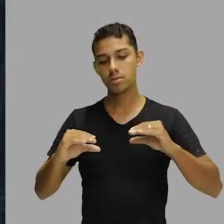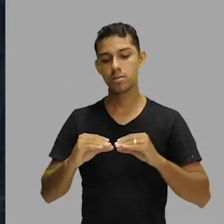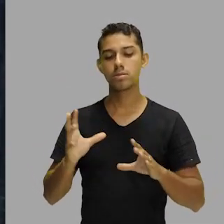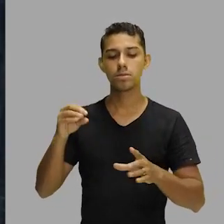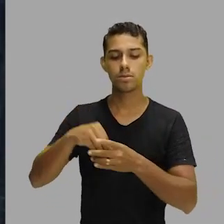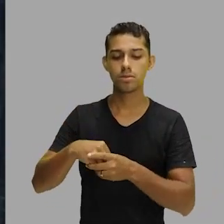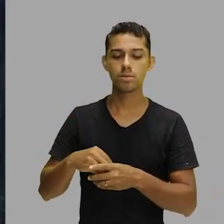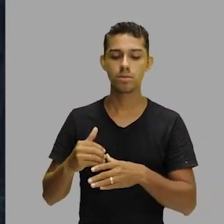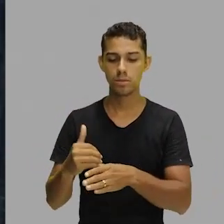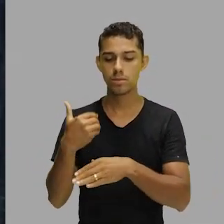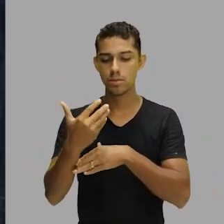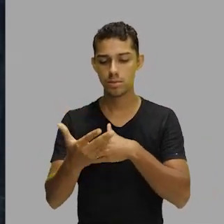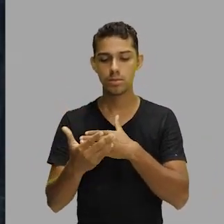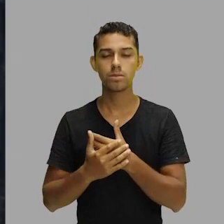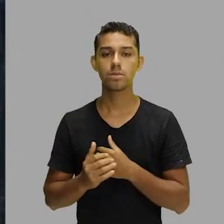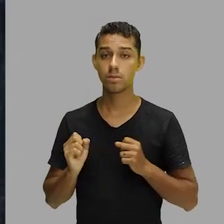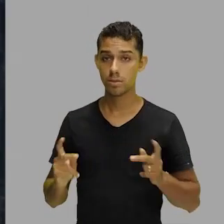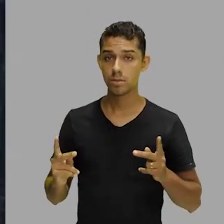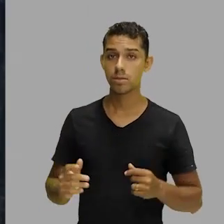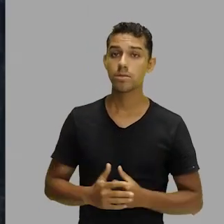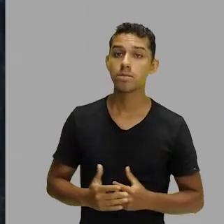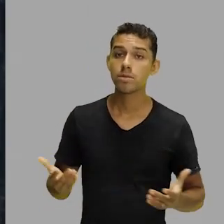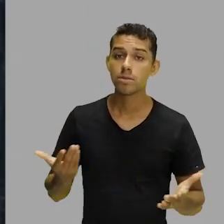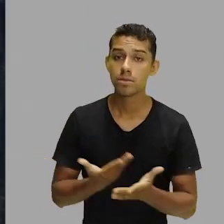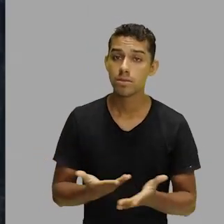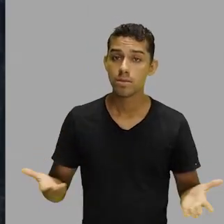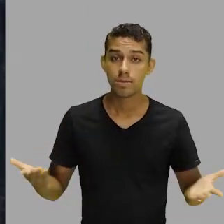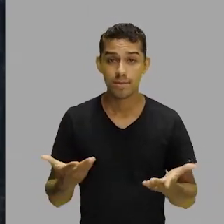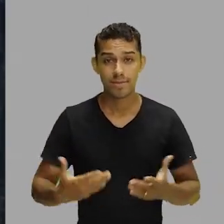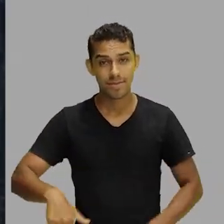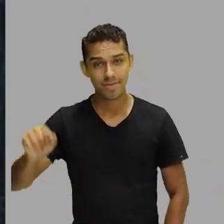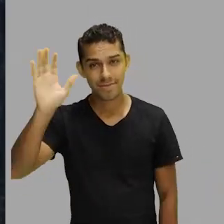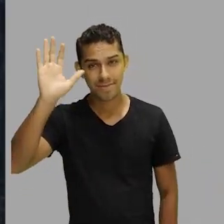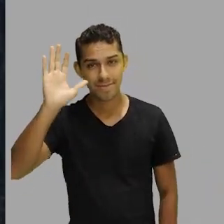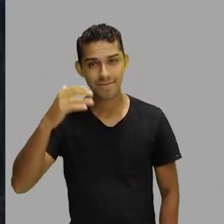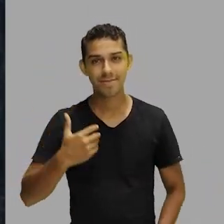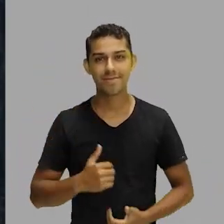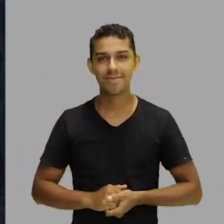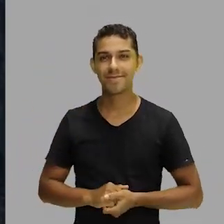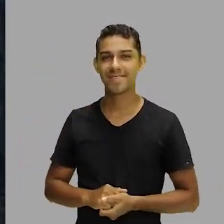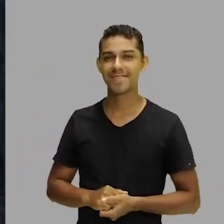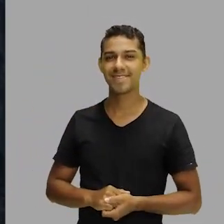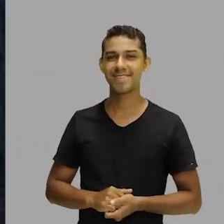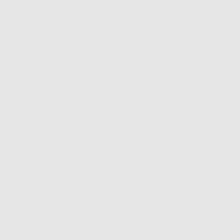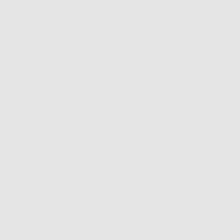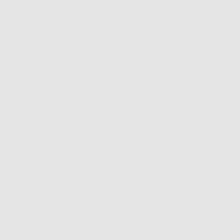externa. Ok, pessoal? Então, por hoje é só. Até a próxima aula. Tchau, tchau.